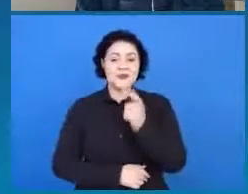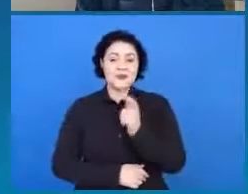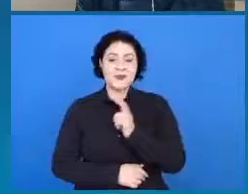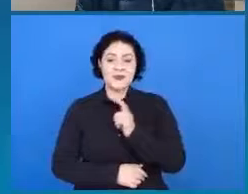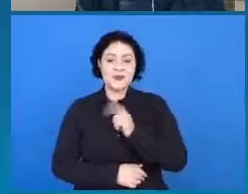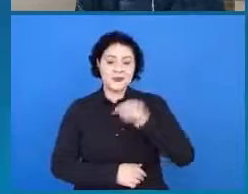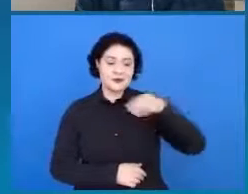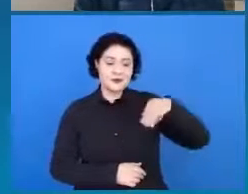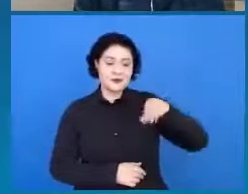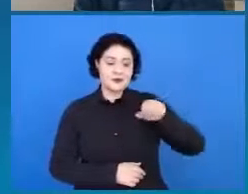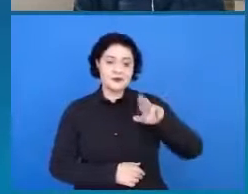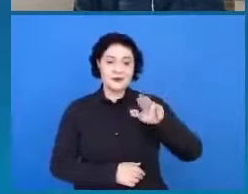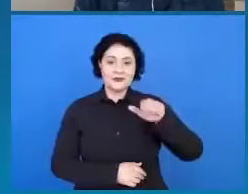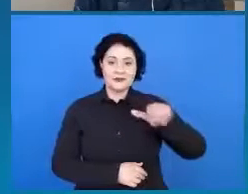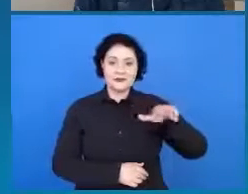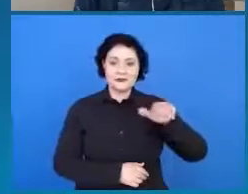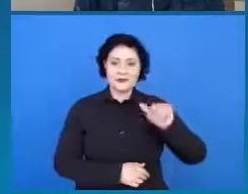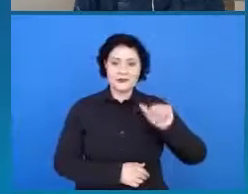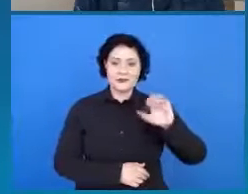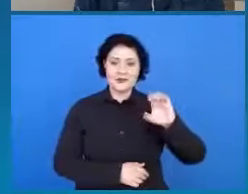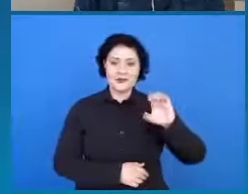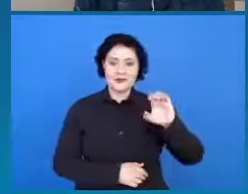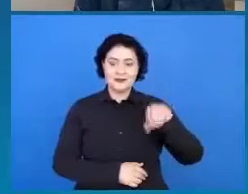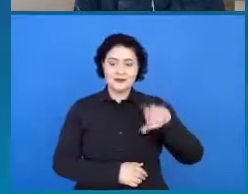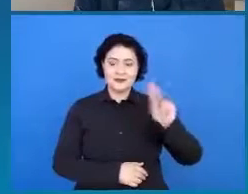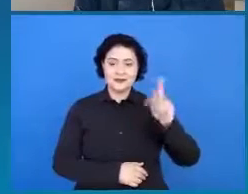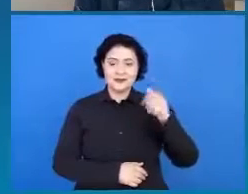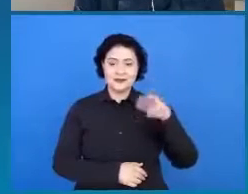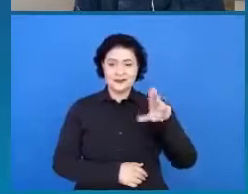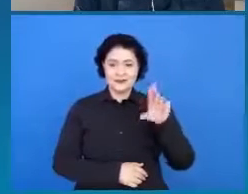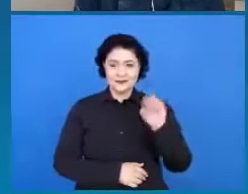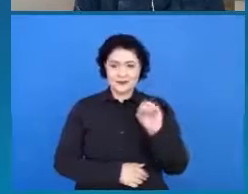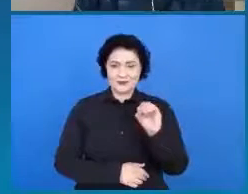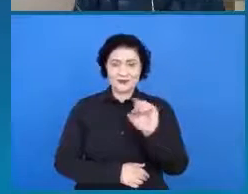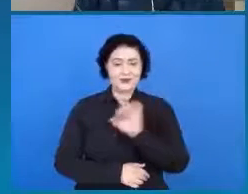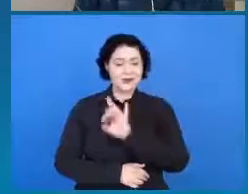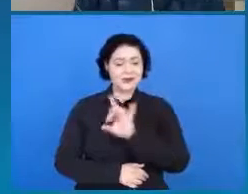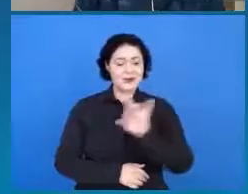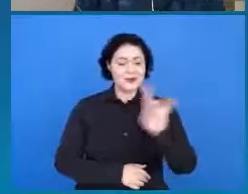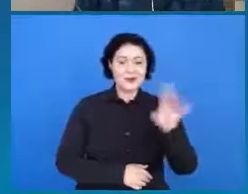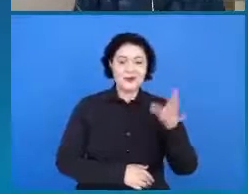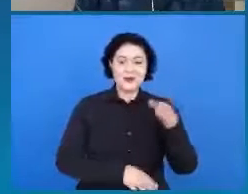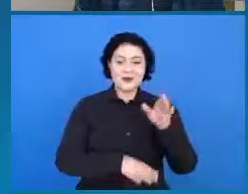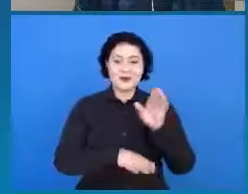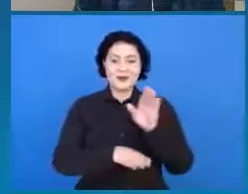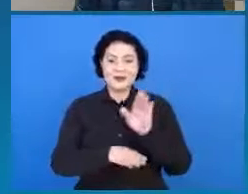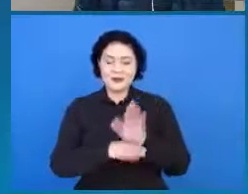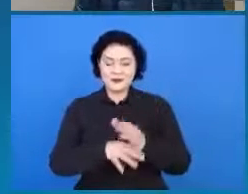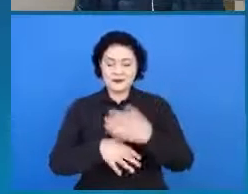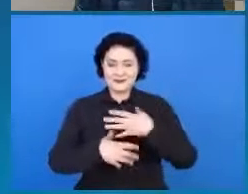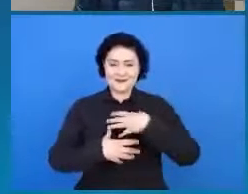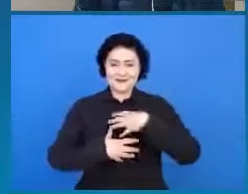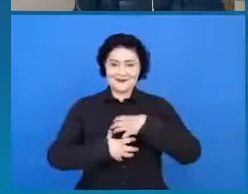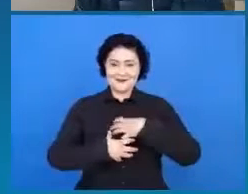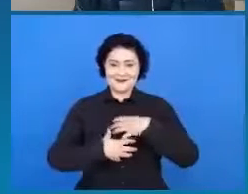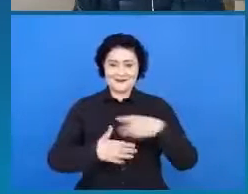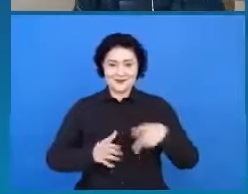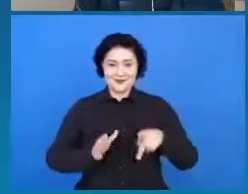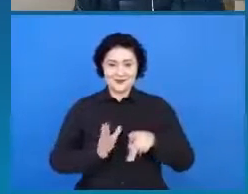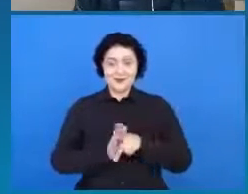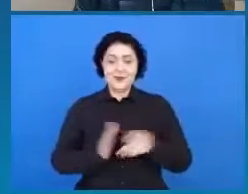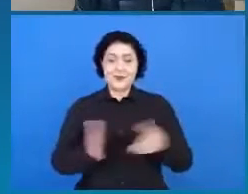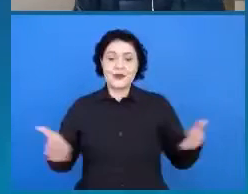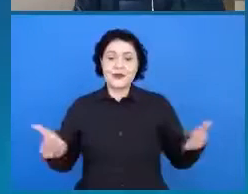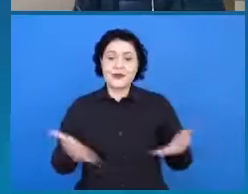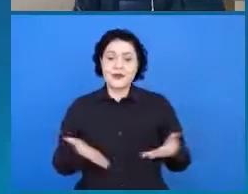temos Mariana Sequeira bom então cada qual contribui da sua forma nós